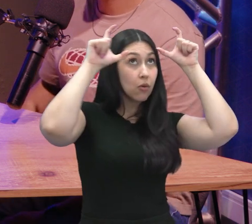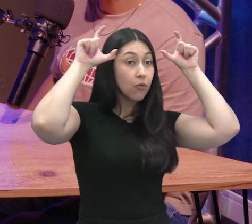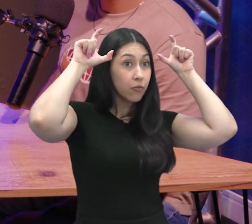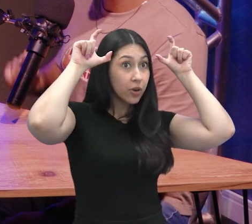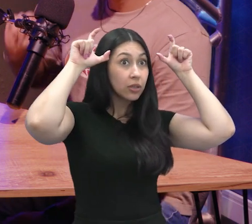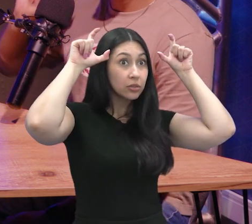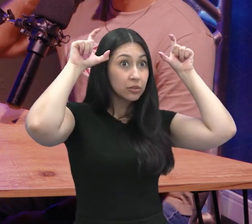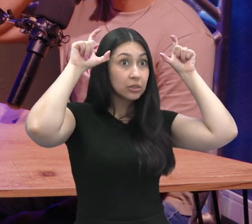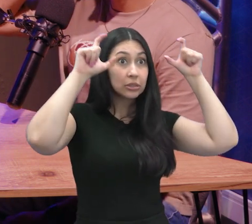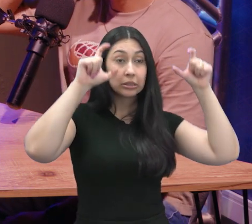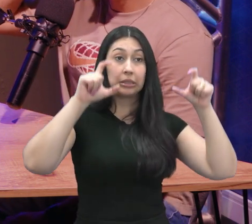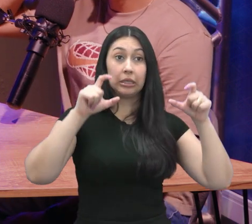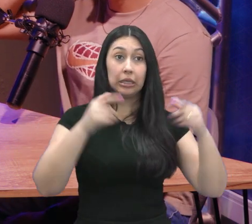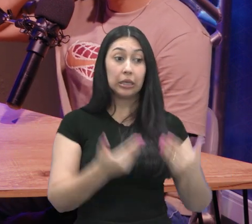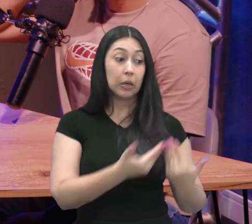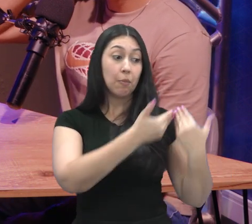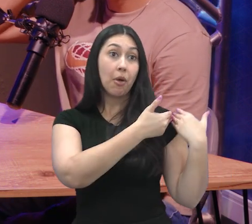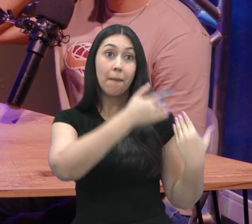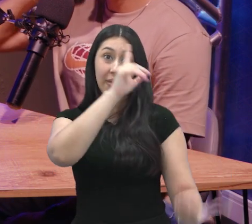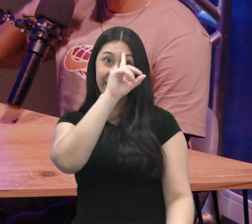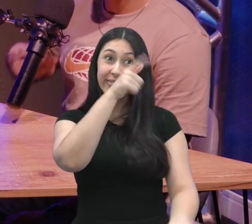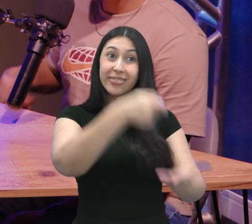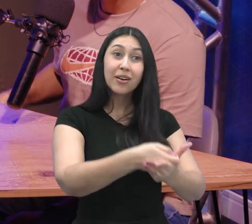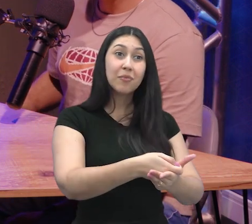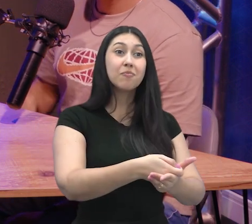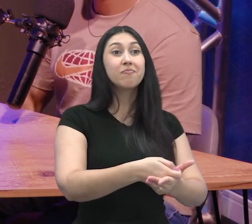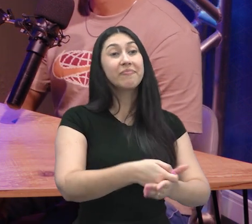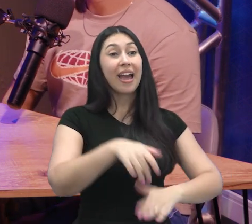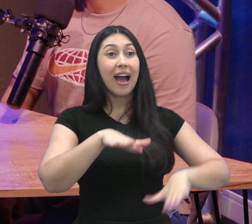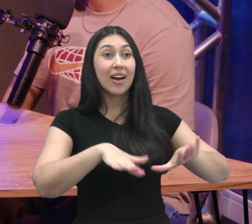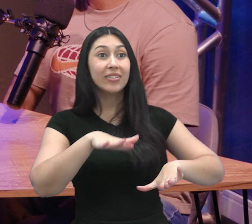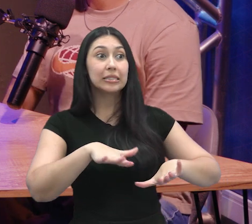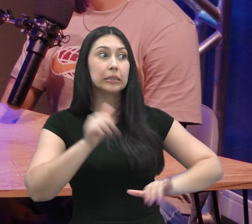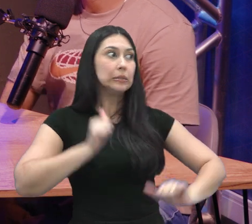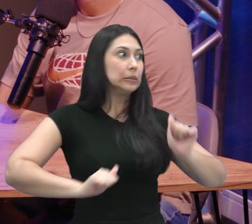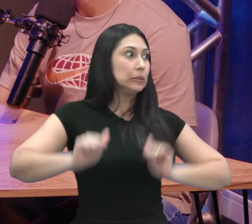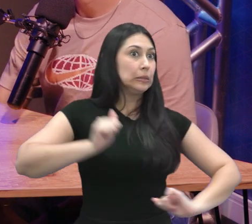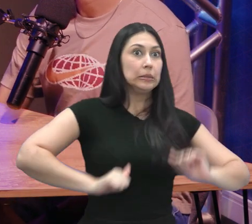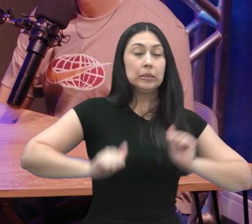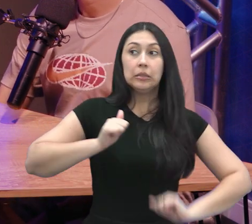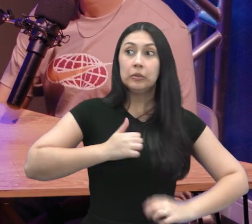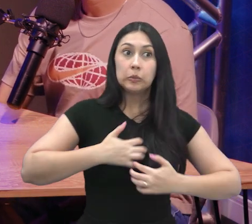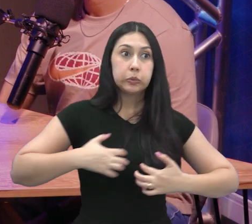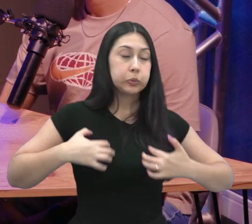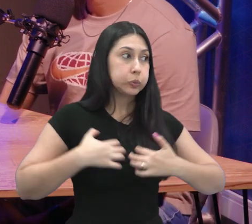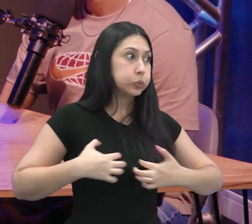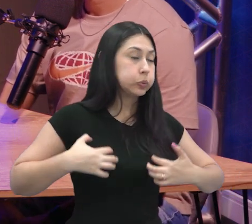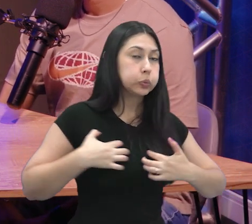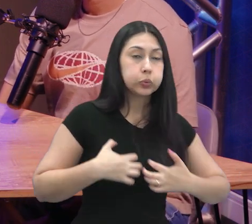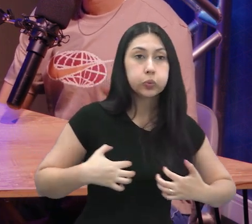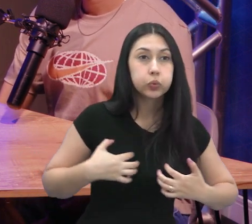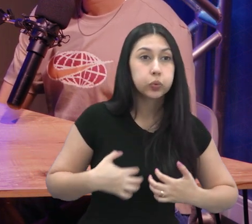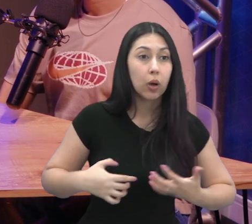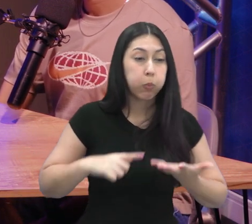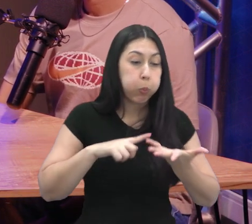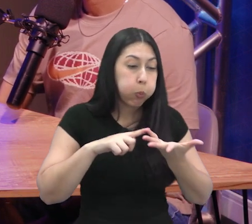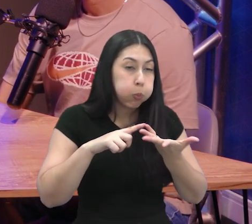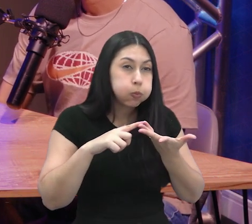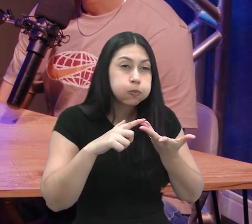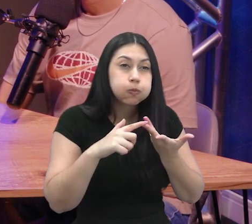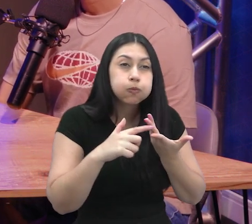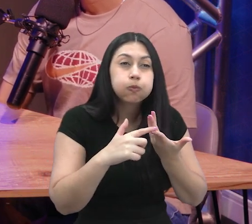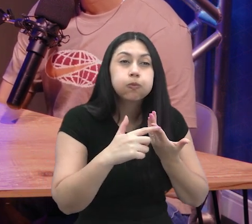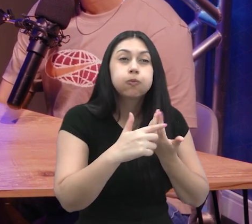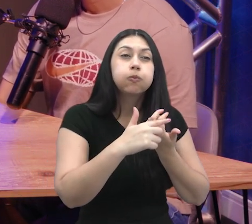que controla nossas emoções e decisões, que pode ter, então, sua capacidade de regular a ansiedade comprometida. Toda essa